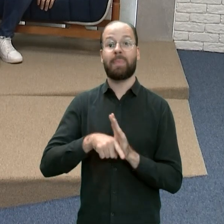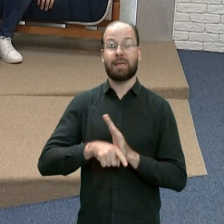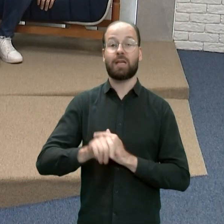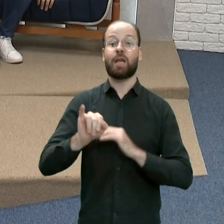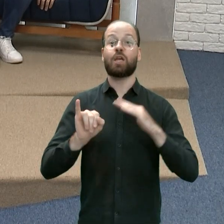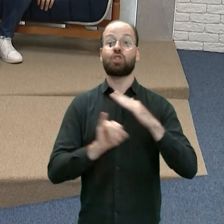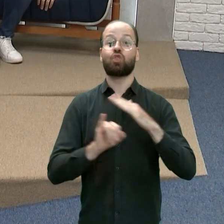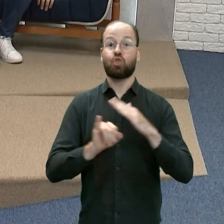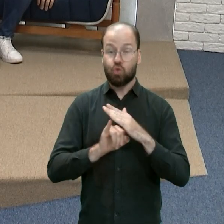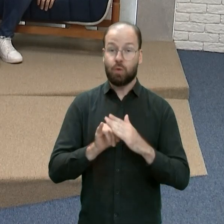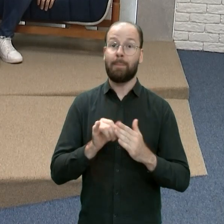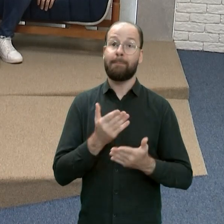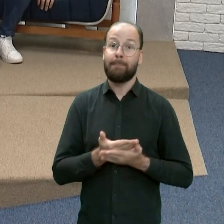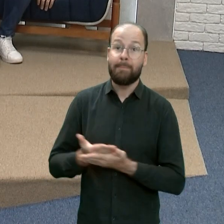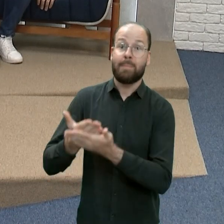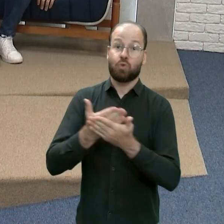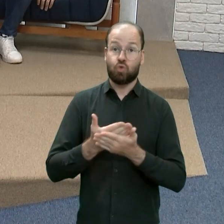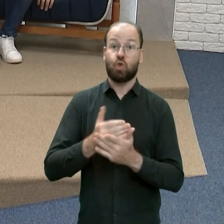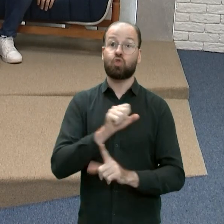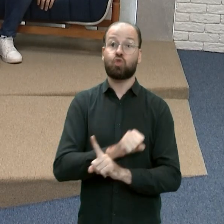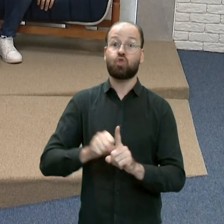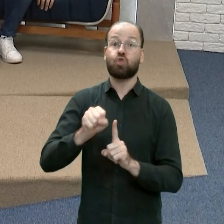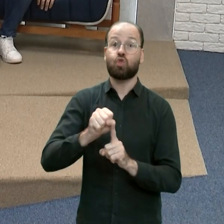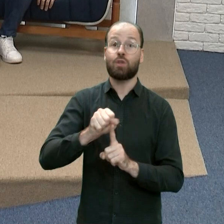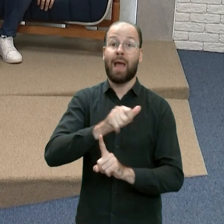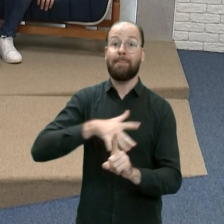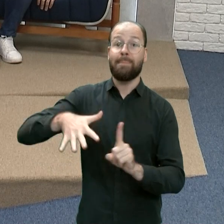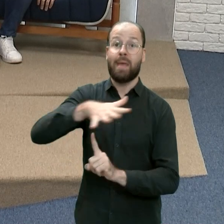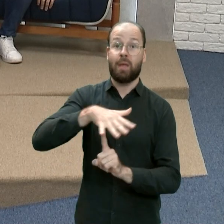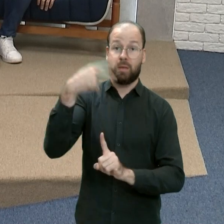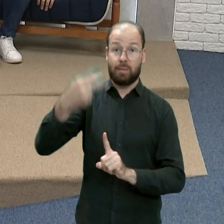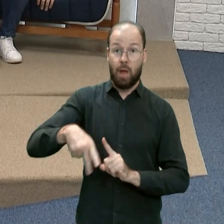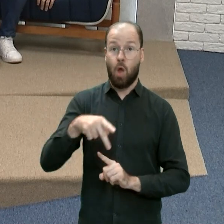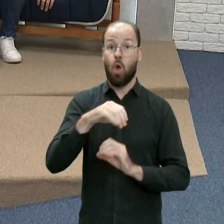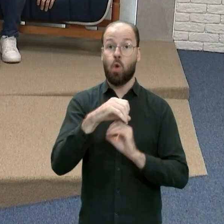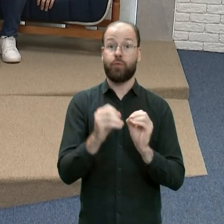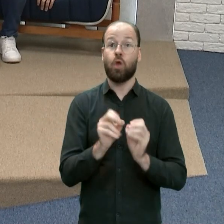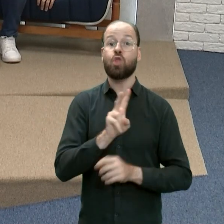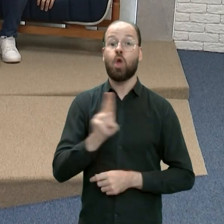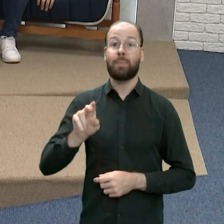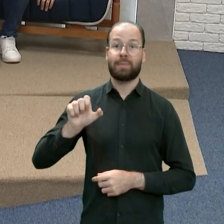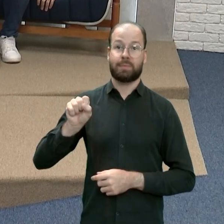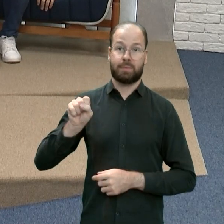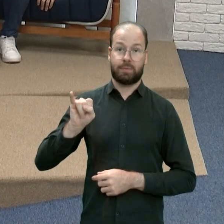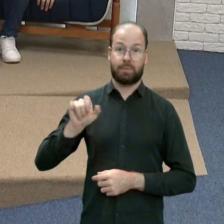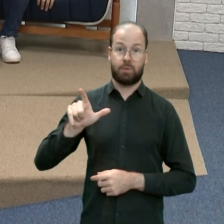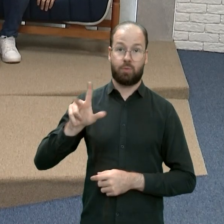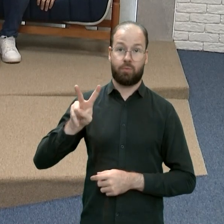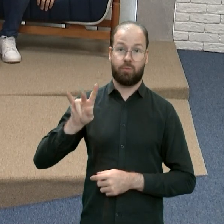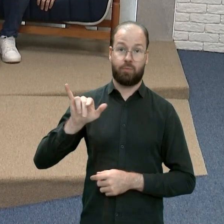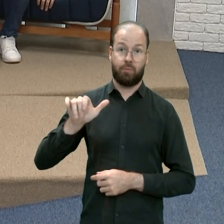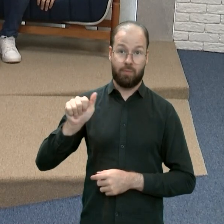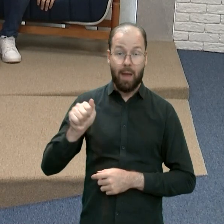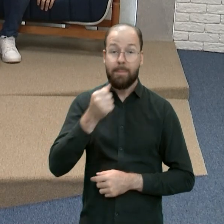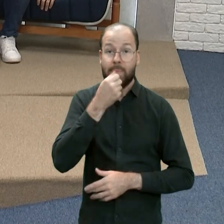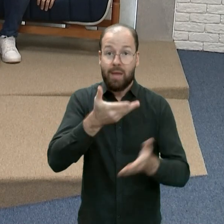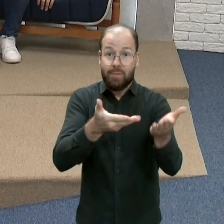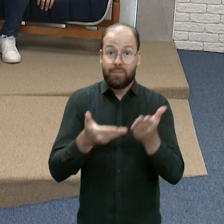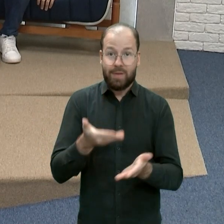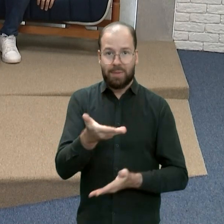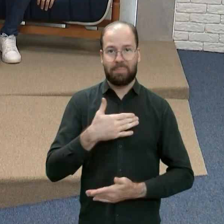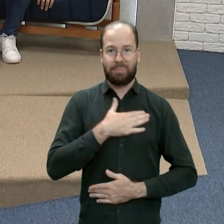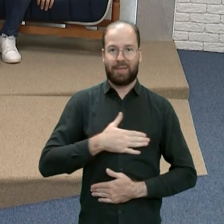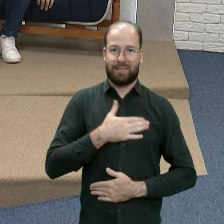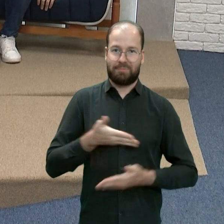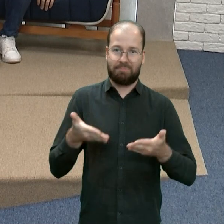Estudos Socioambientais da UFG, Silvia Faria. Seja muito bem-vinda. Obrigada. Prazer tê-la aqui, viu? Prazer.